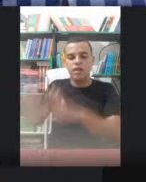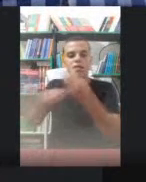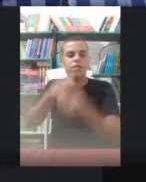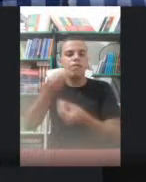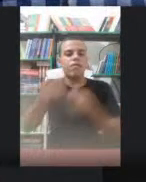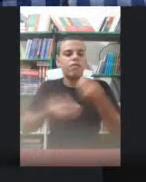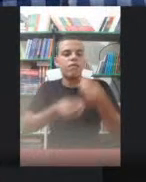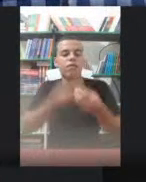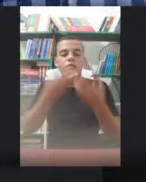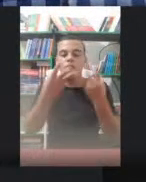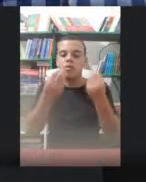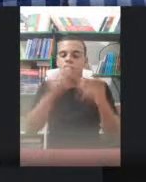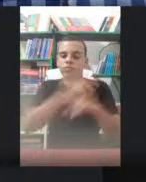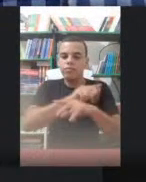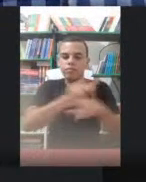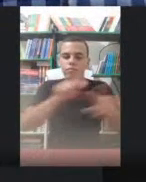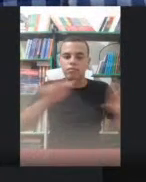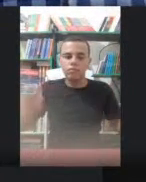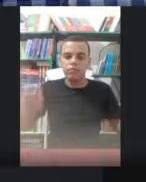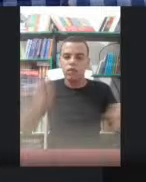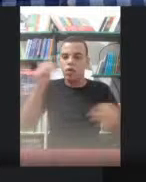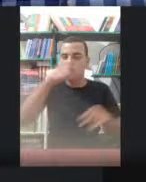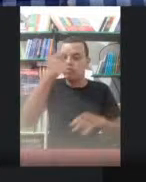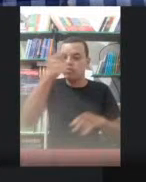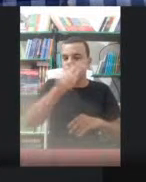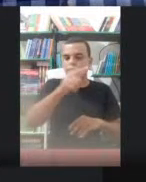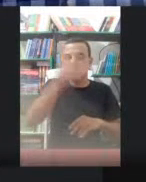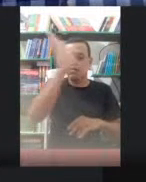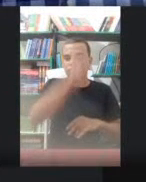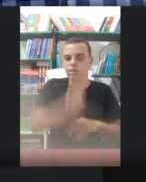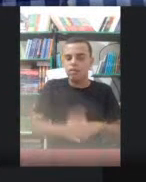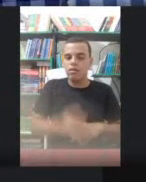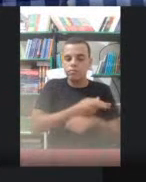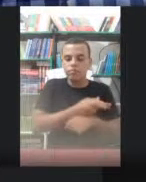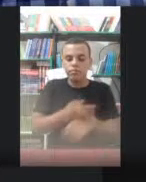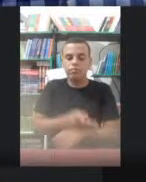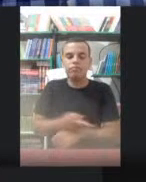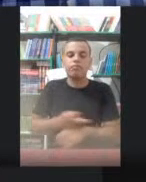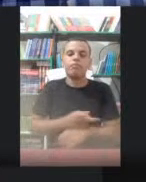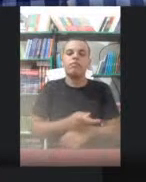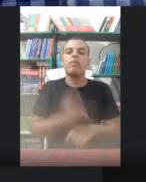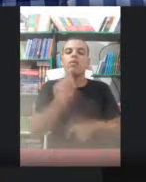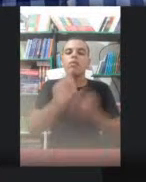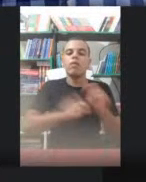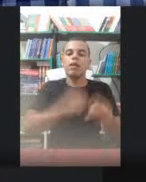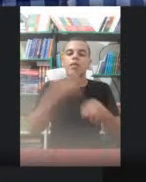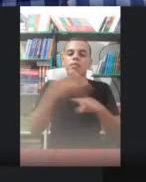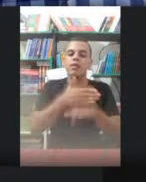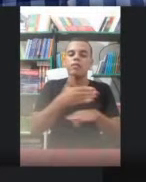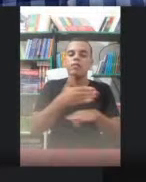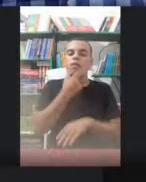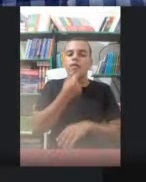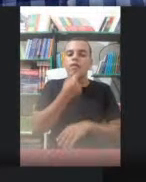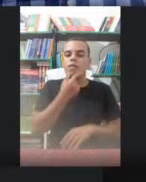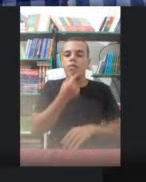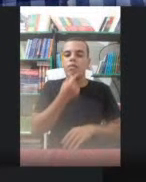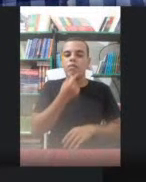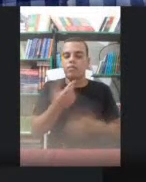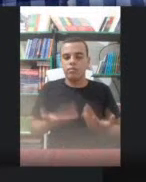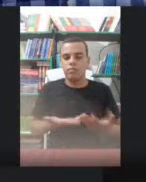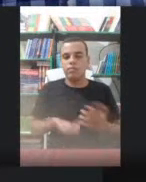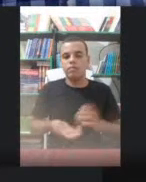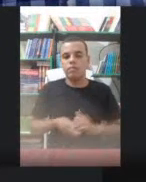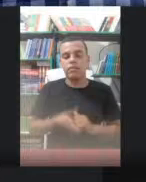múltiplas estratégias que hoje ocorrem no Brasil que buscam ampliar o acesso dos homens à sua saúde integral. Isso está